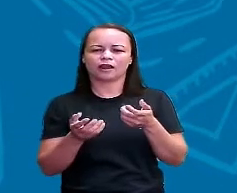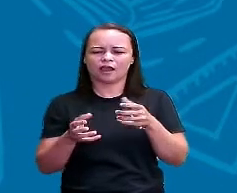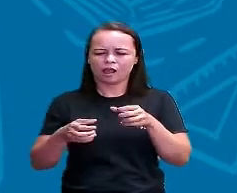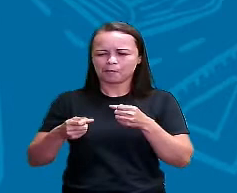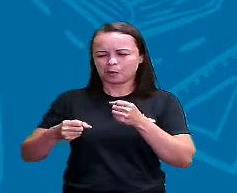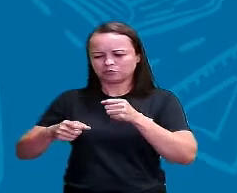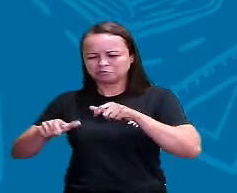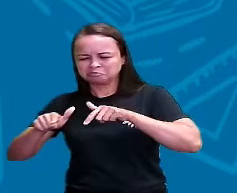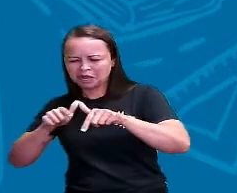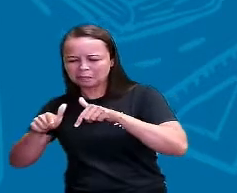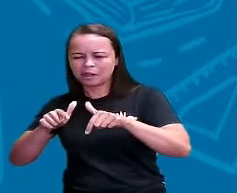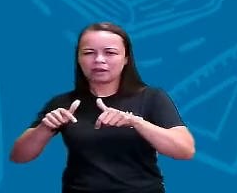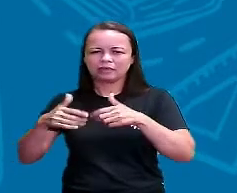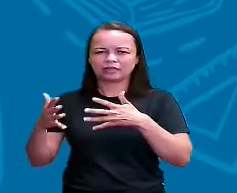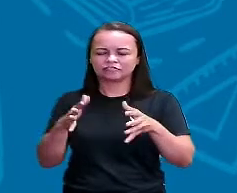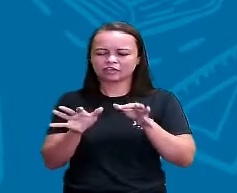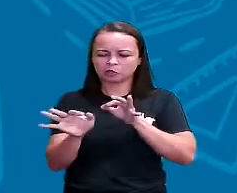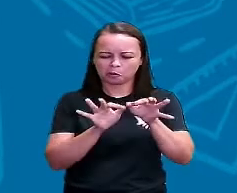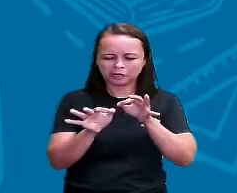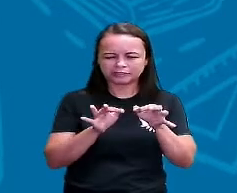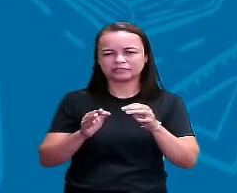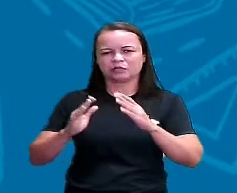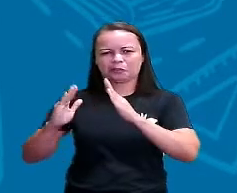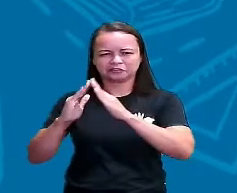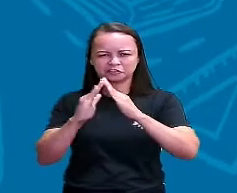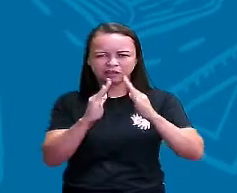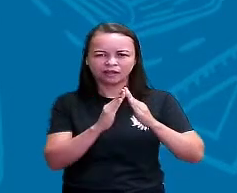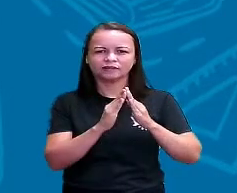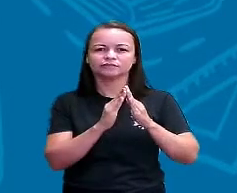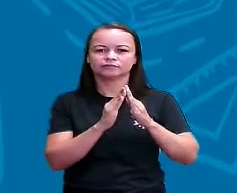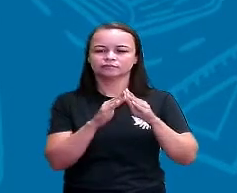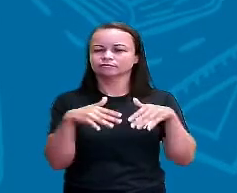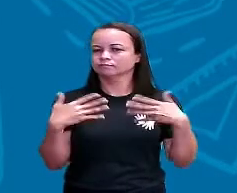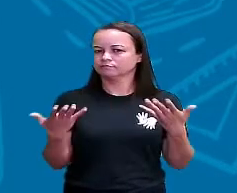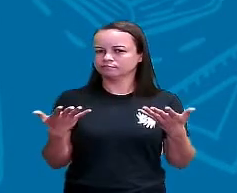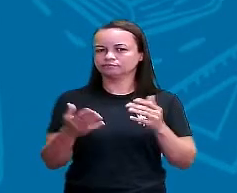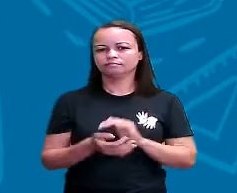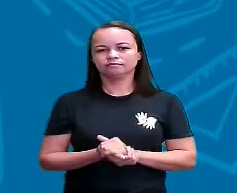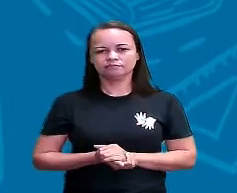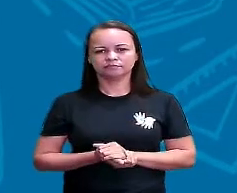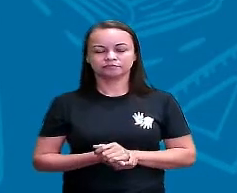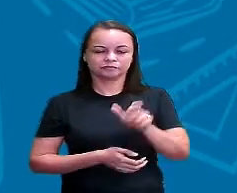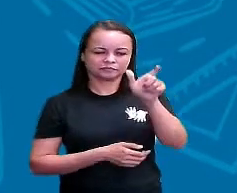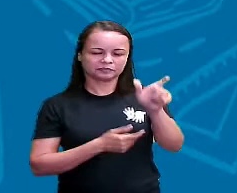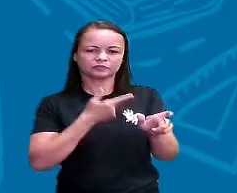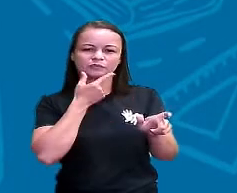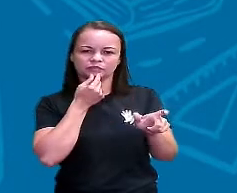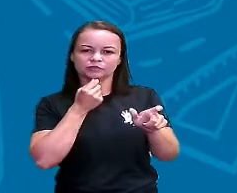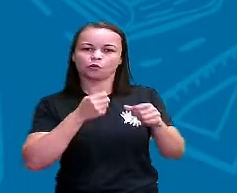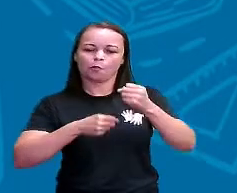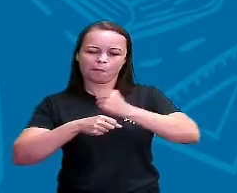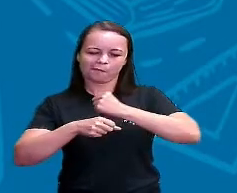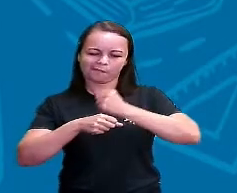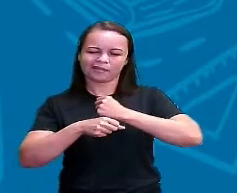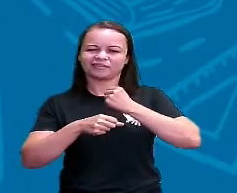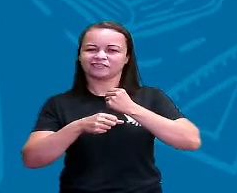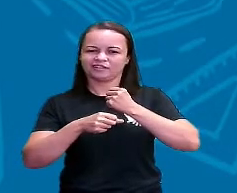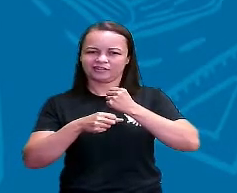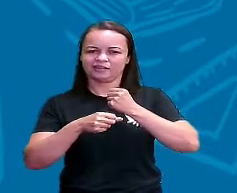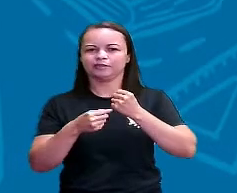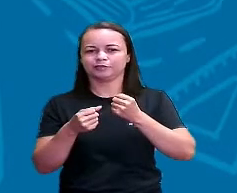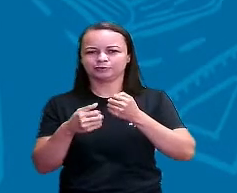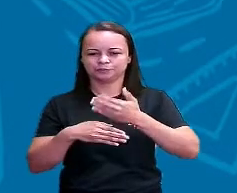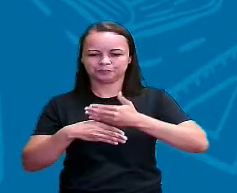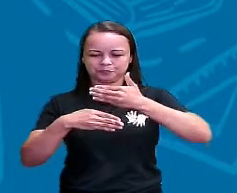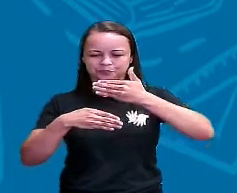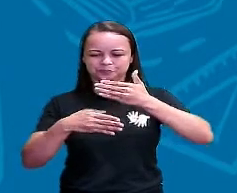massa e que faz bem direitinho as nossas casas? Olha só, o pedreiro, certo? Vamos